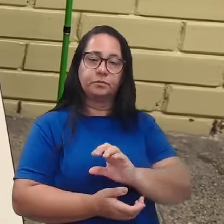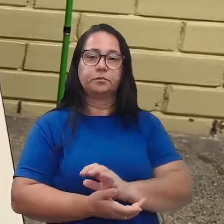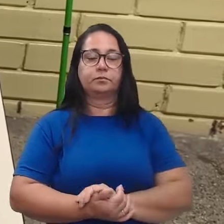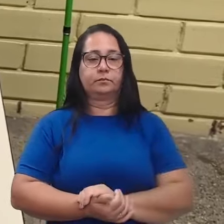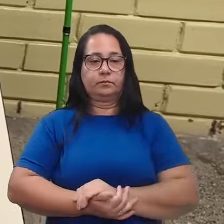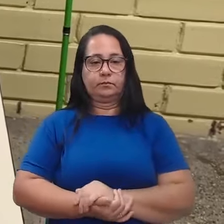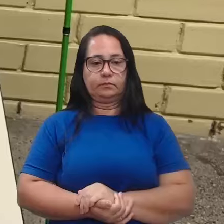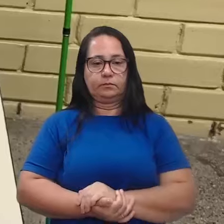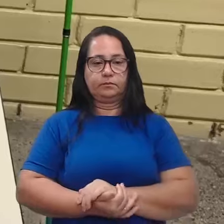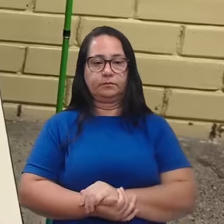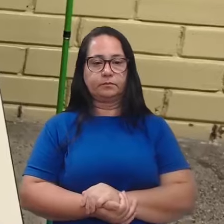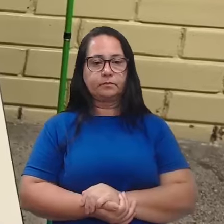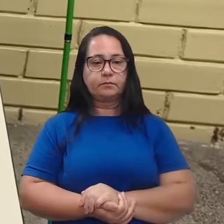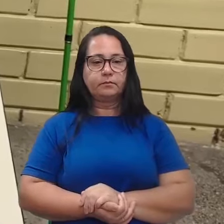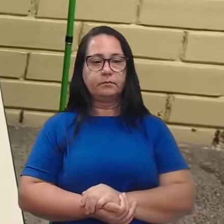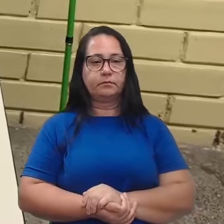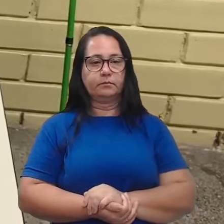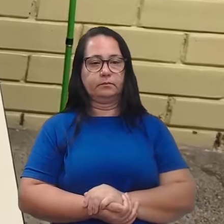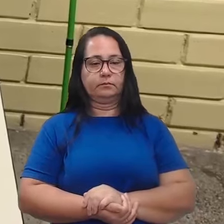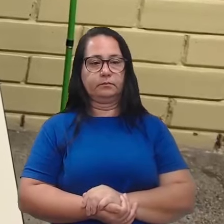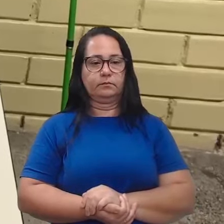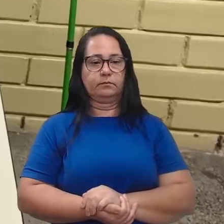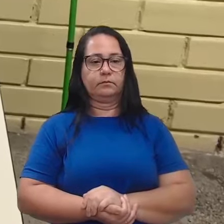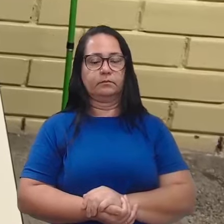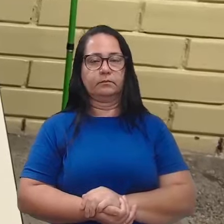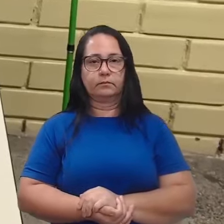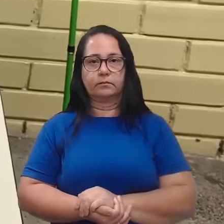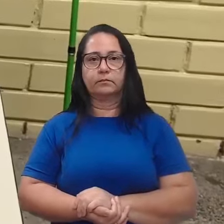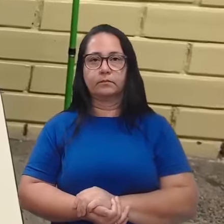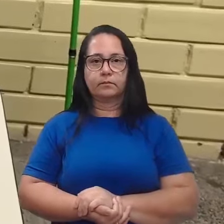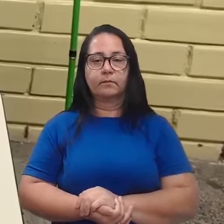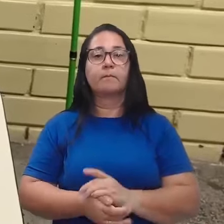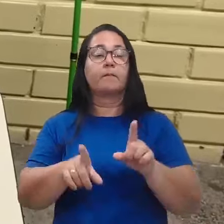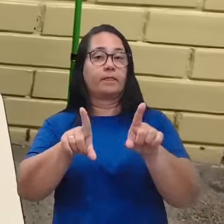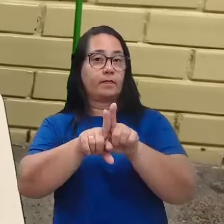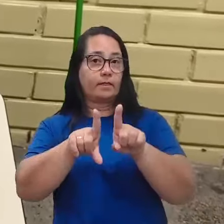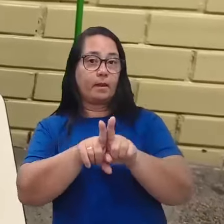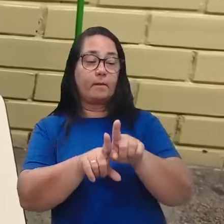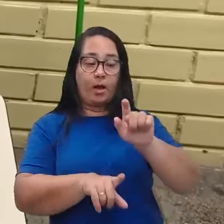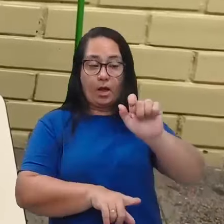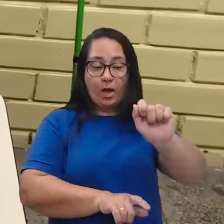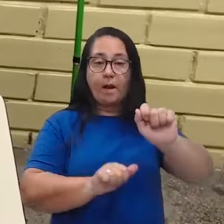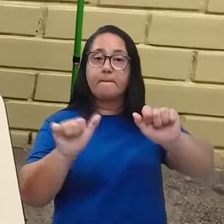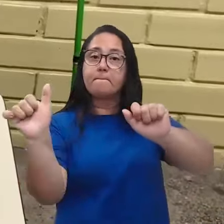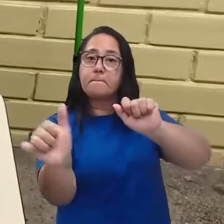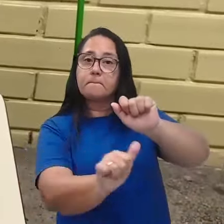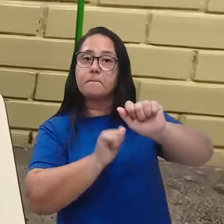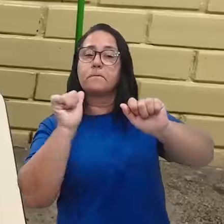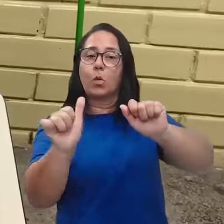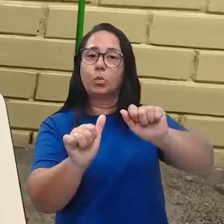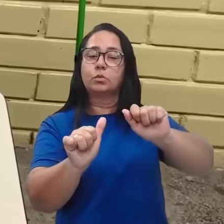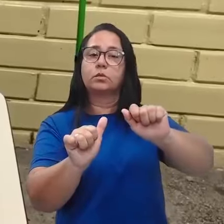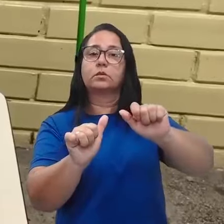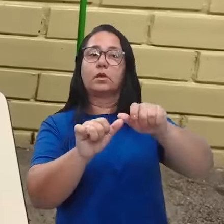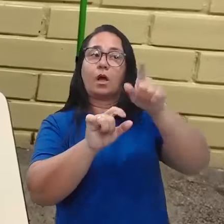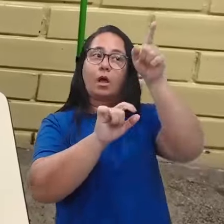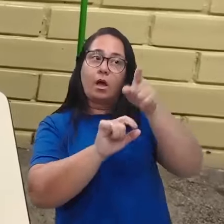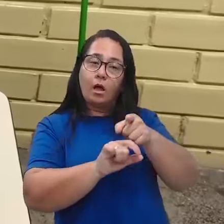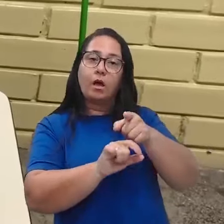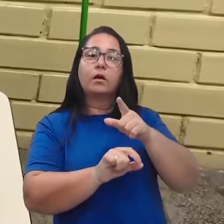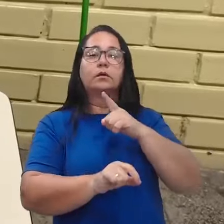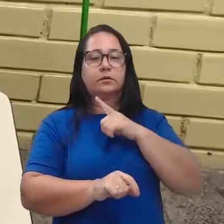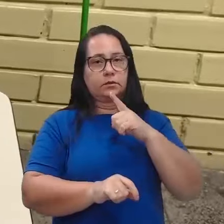L, A. Também, a letra aguda, né? A letra aguda em braile